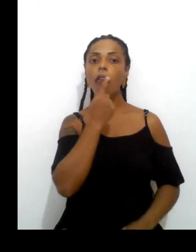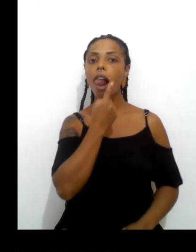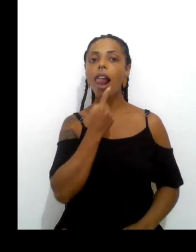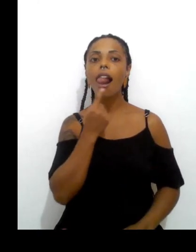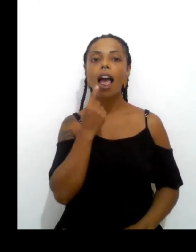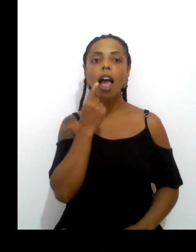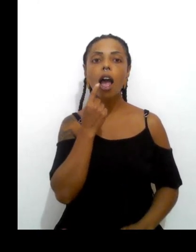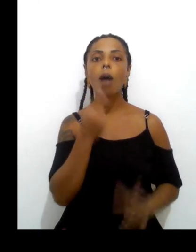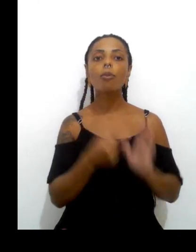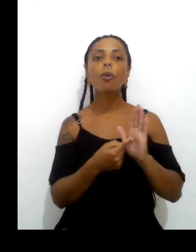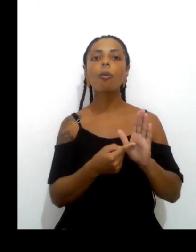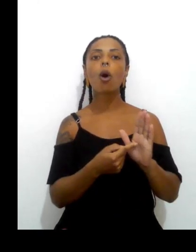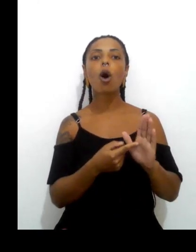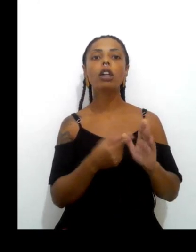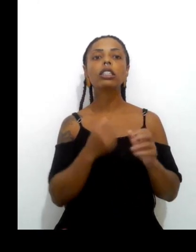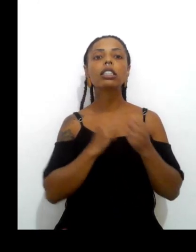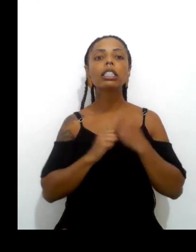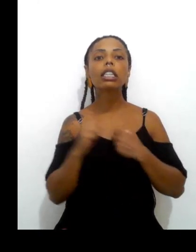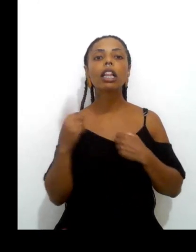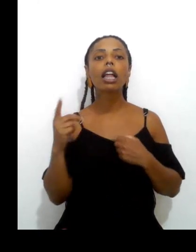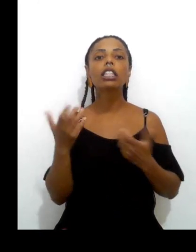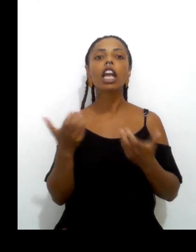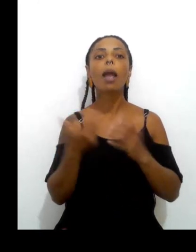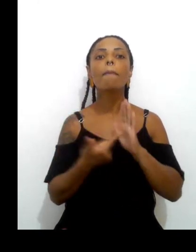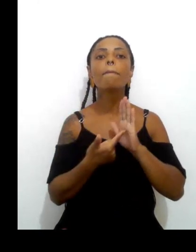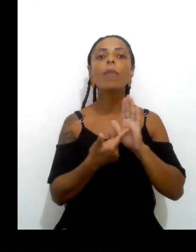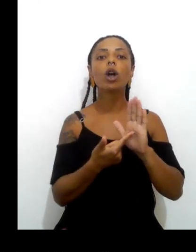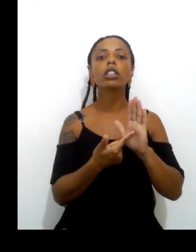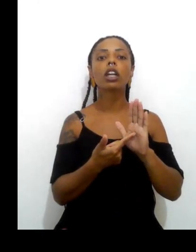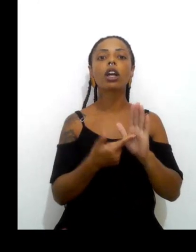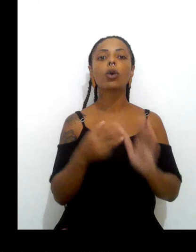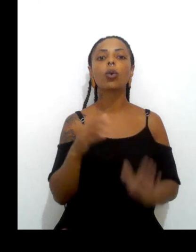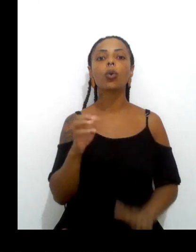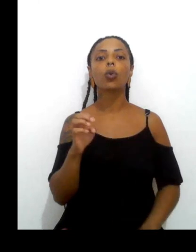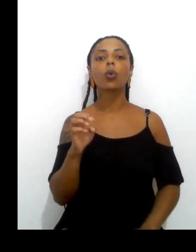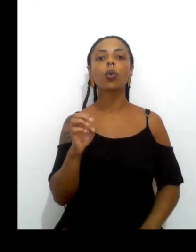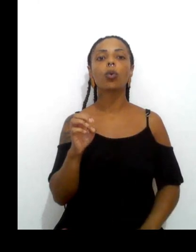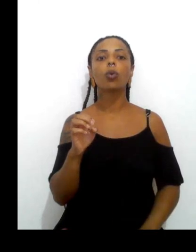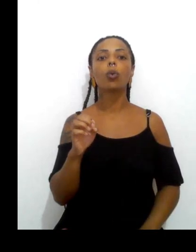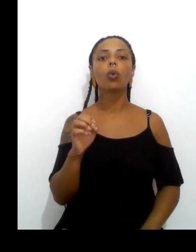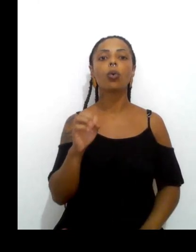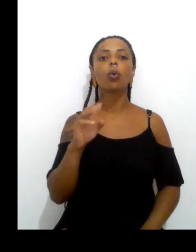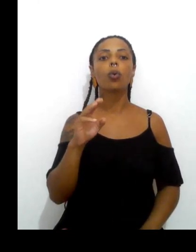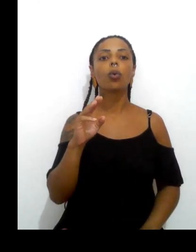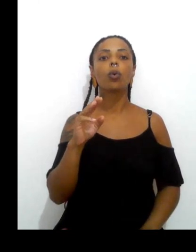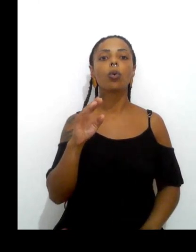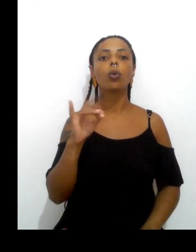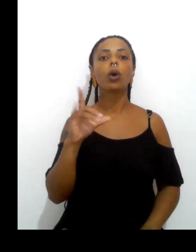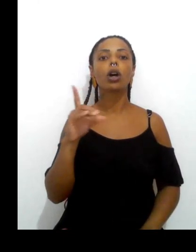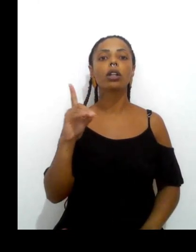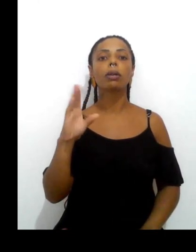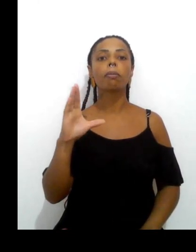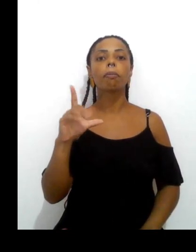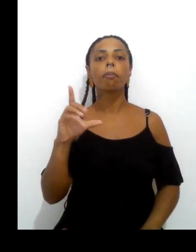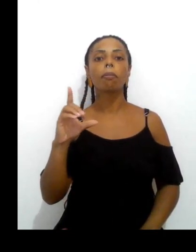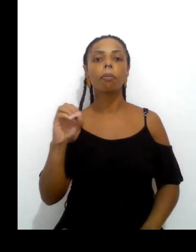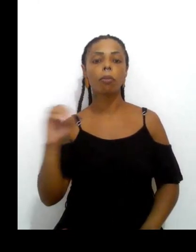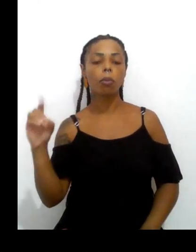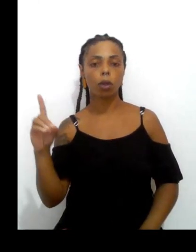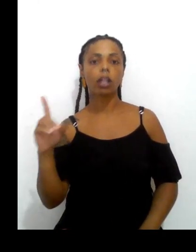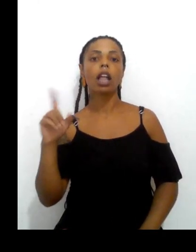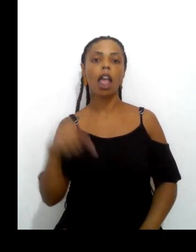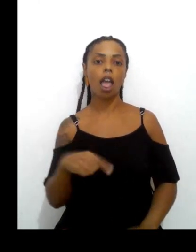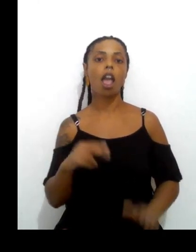Meira de mostrar que o Elton era um homossexual confesso havia o mesmo